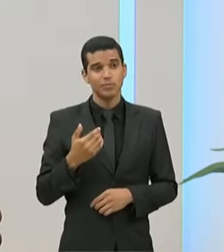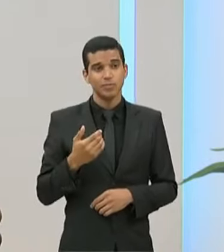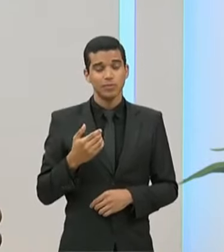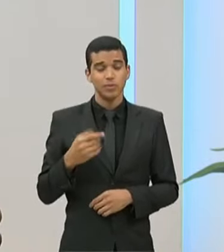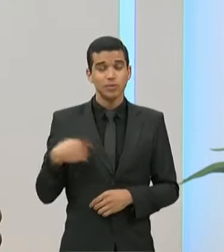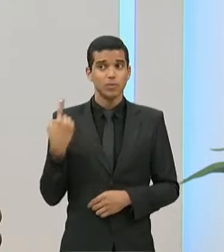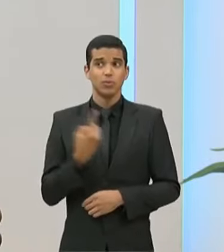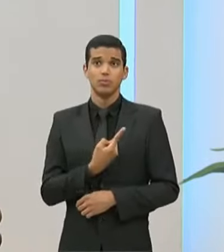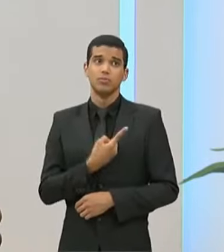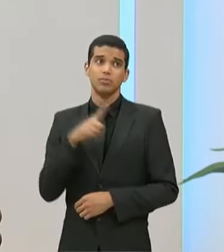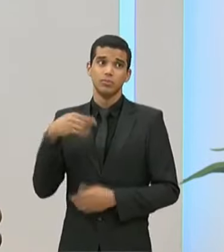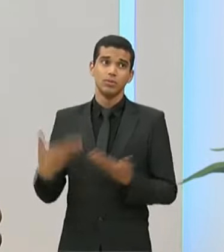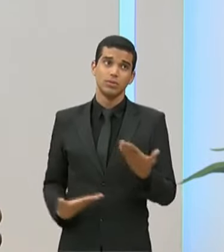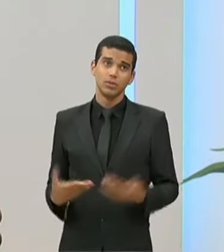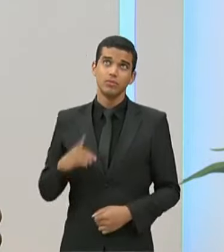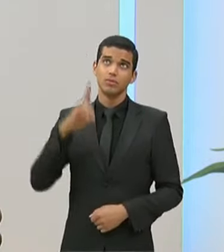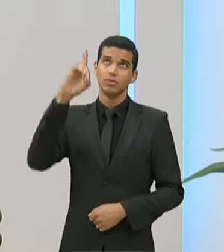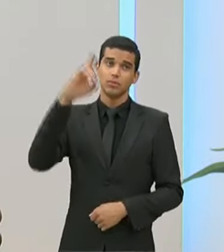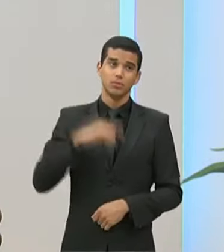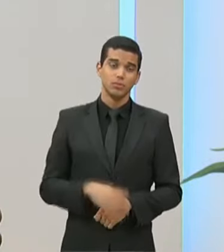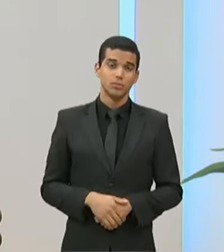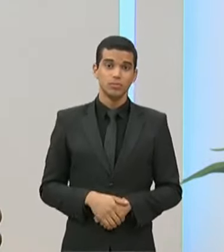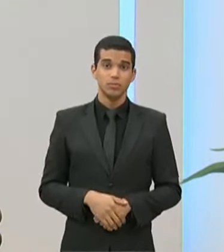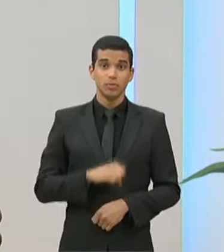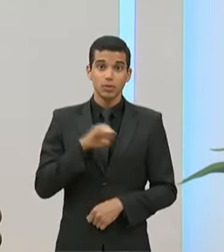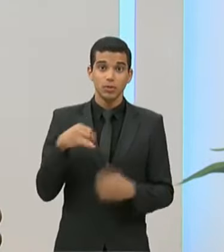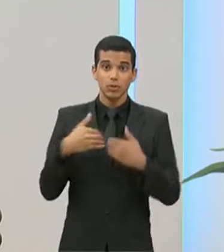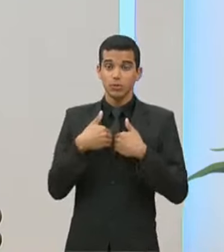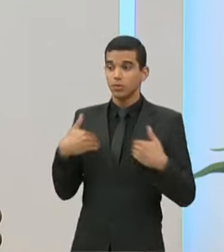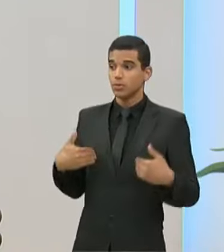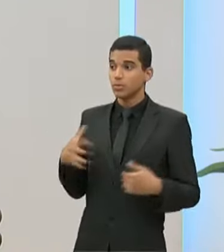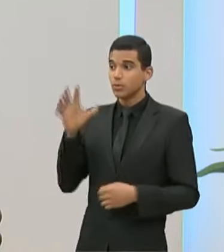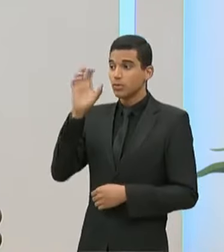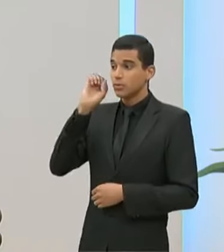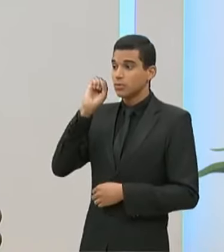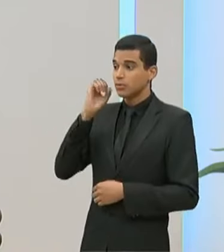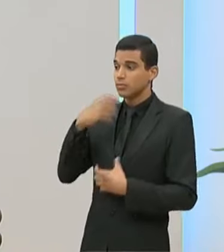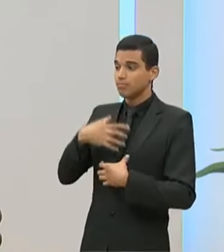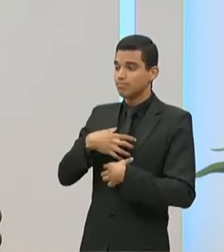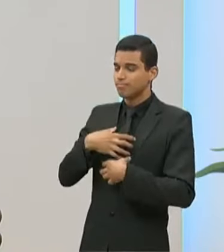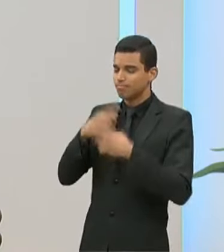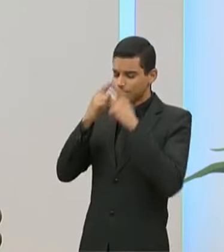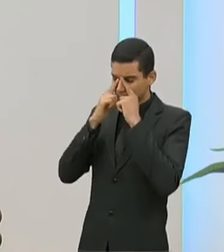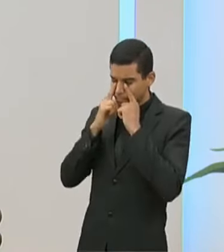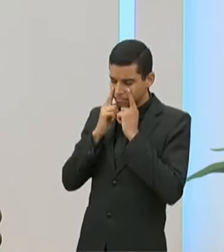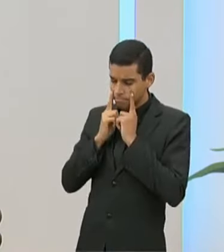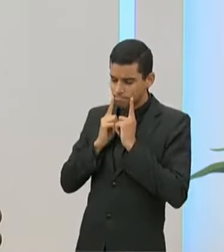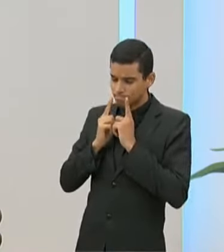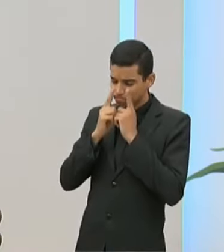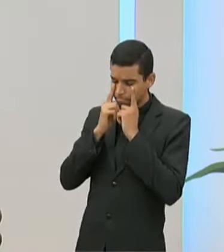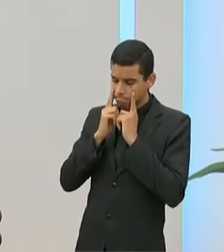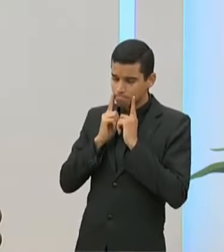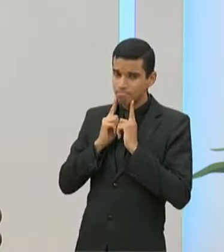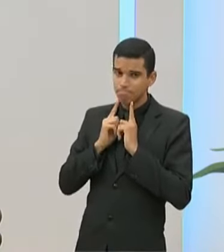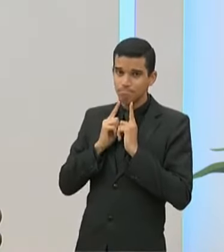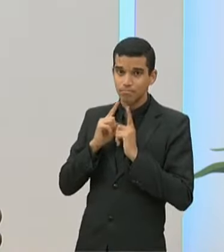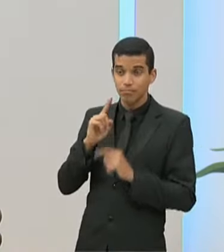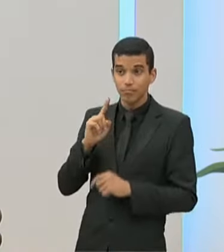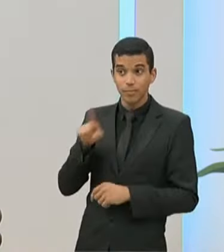Deus de teu pai. E José chorou quando lhes falavam. Depois